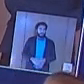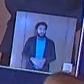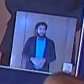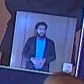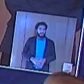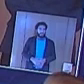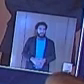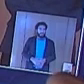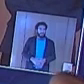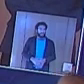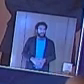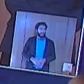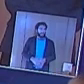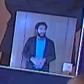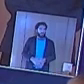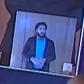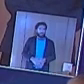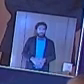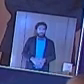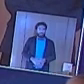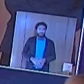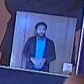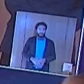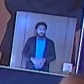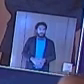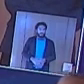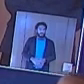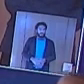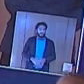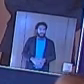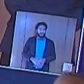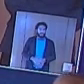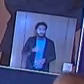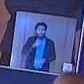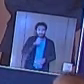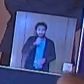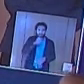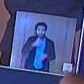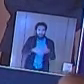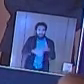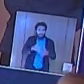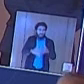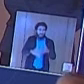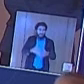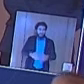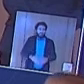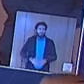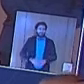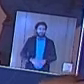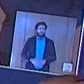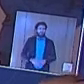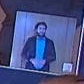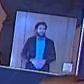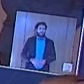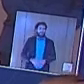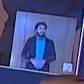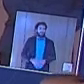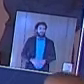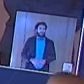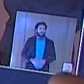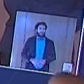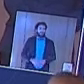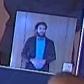ponto da participação deles, porque o que se tinha antes eram provas técnicas, né? O Ministério Público do Rio de Janeiro